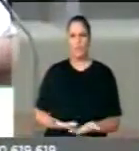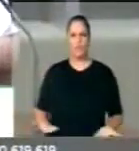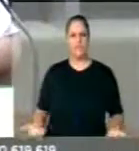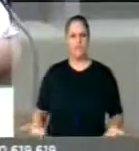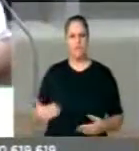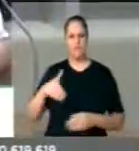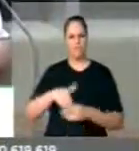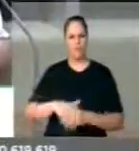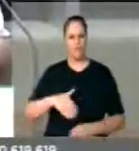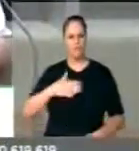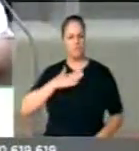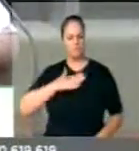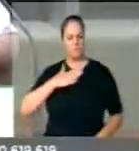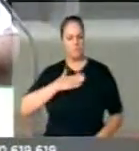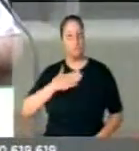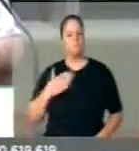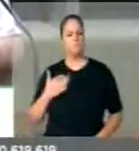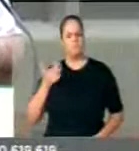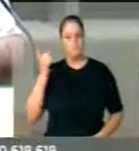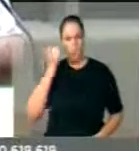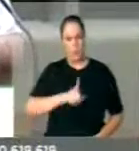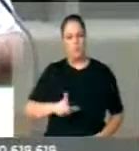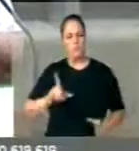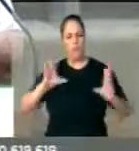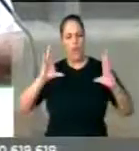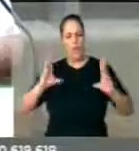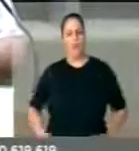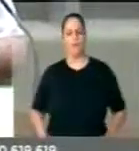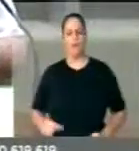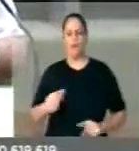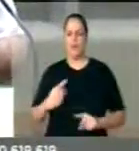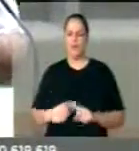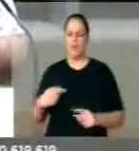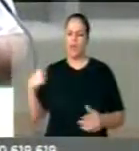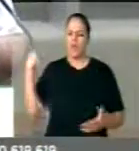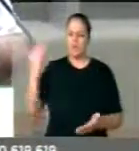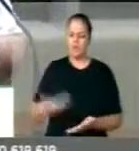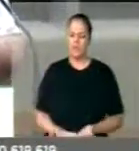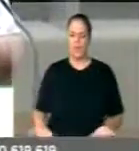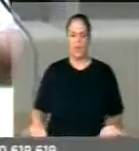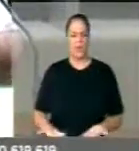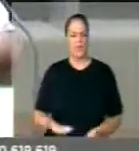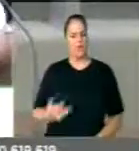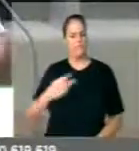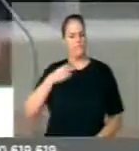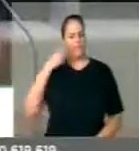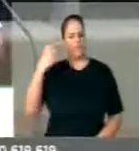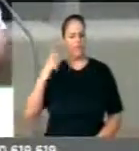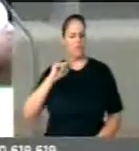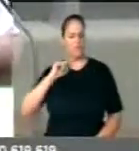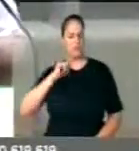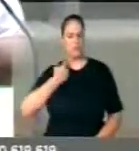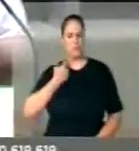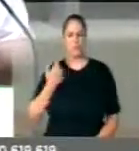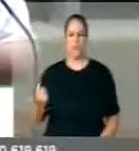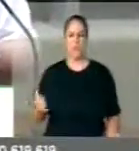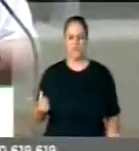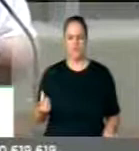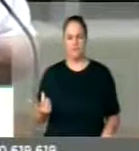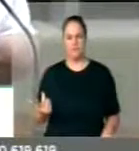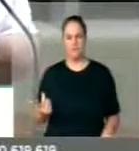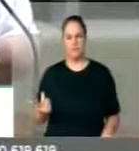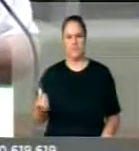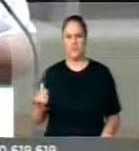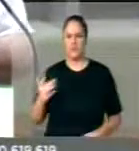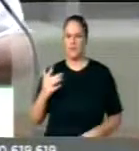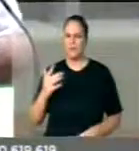fato, tirar essa mancha que a Câmara mantém e contém, que é excluir